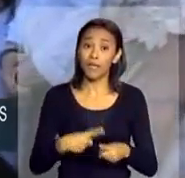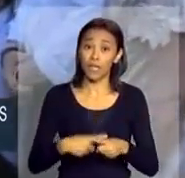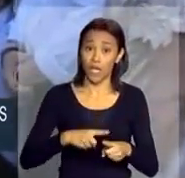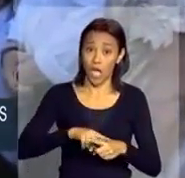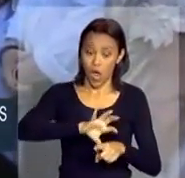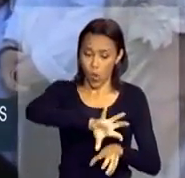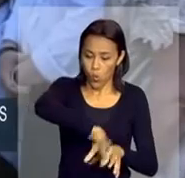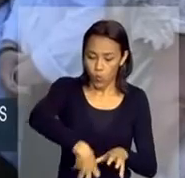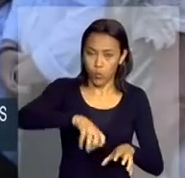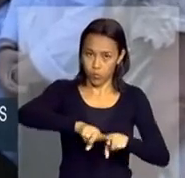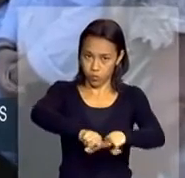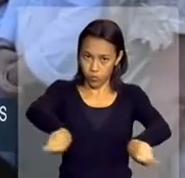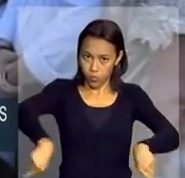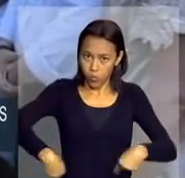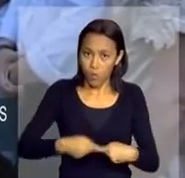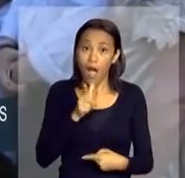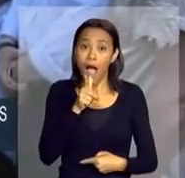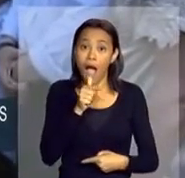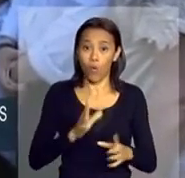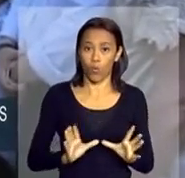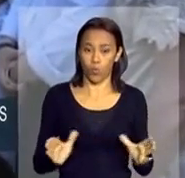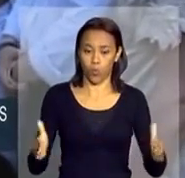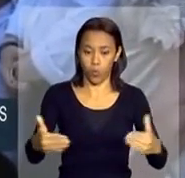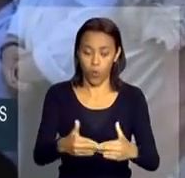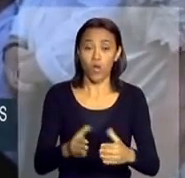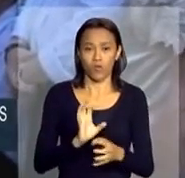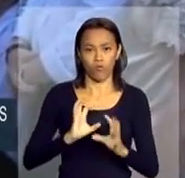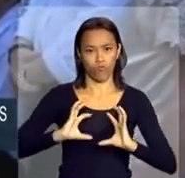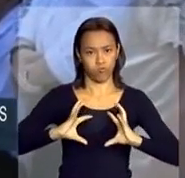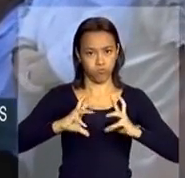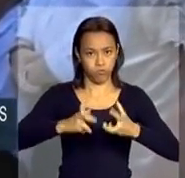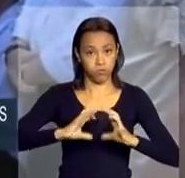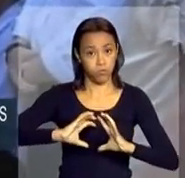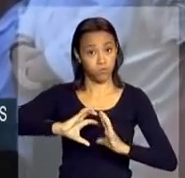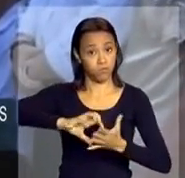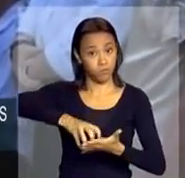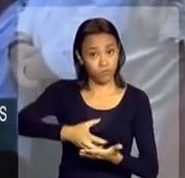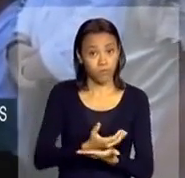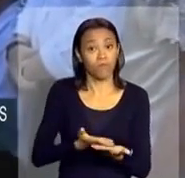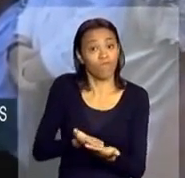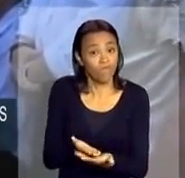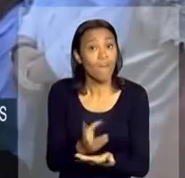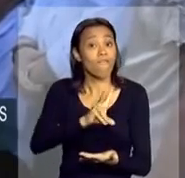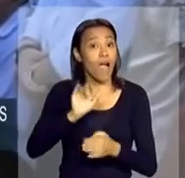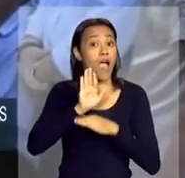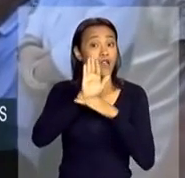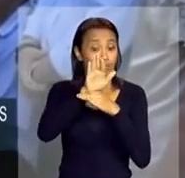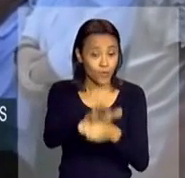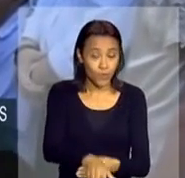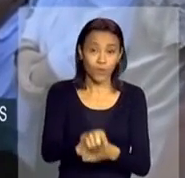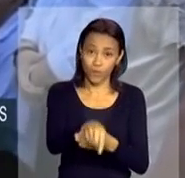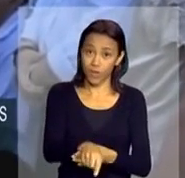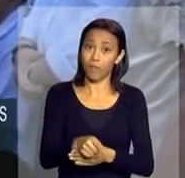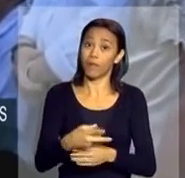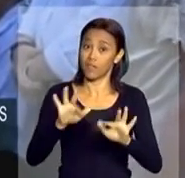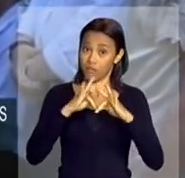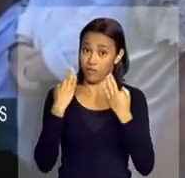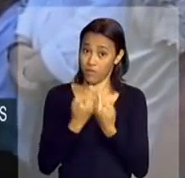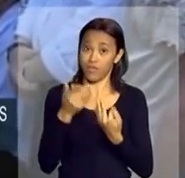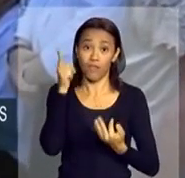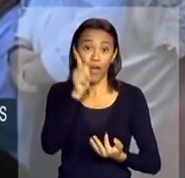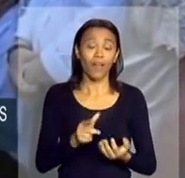vai ser uma constante com a ajuda dessas máquinas. Isso seria essencial para essas famílias beneficiadas. Vemos aí